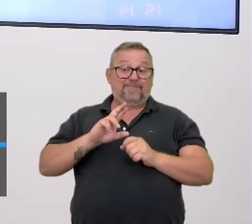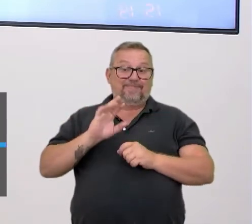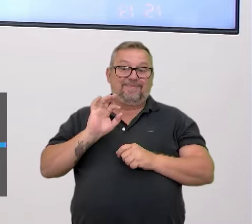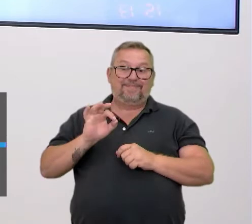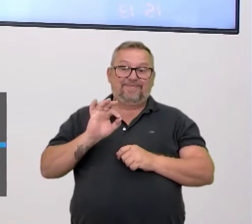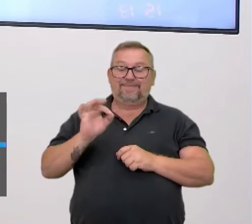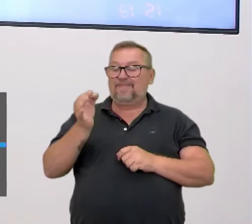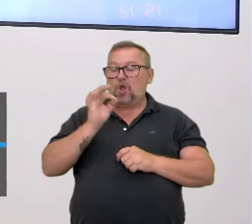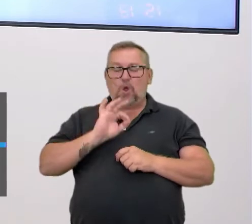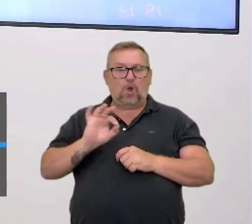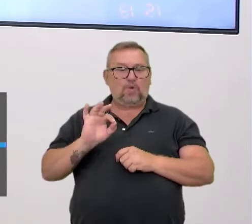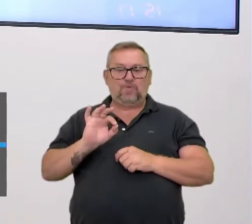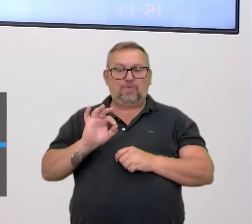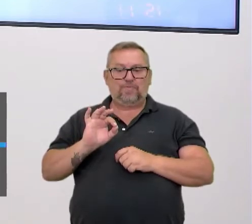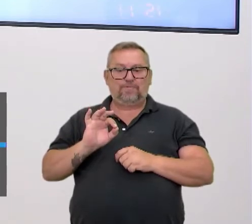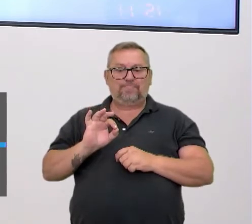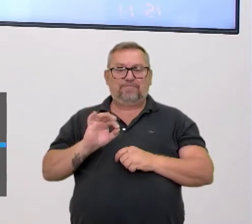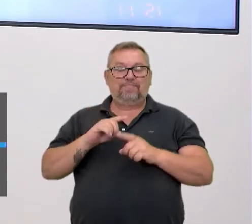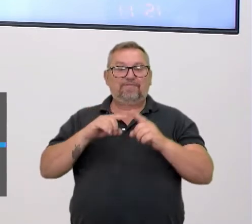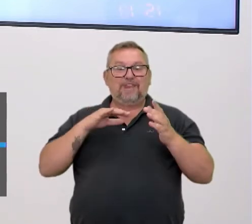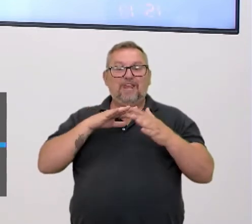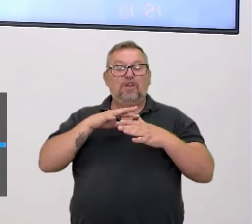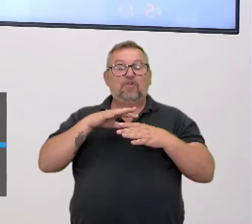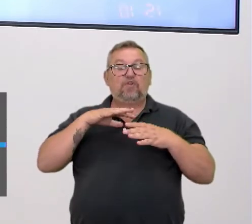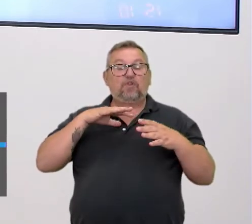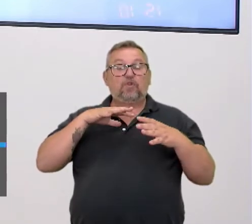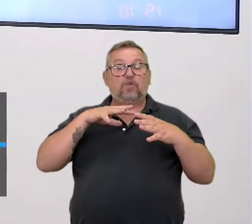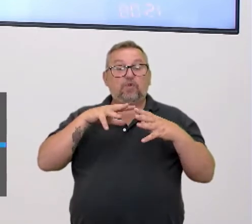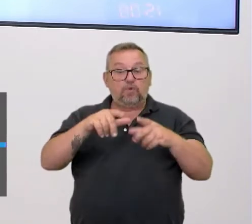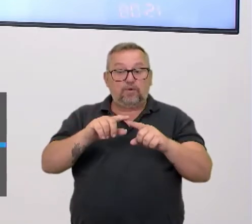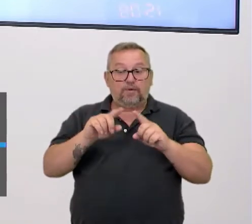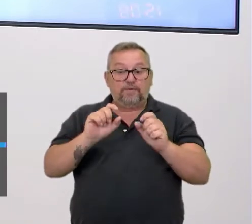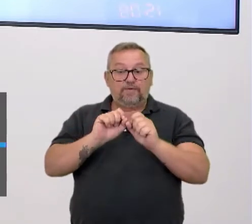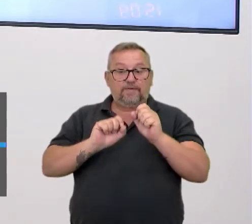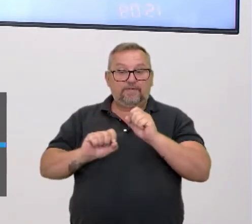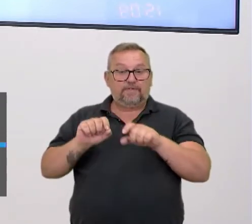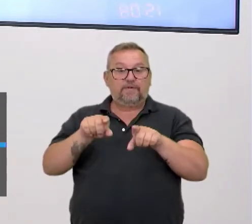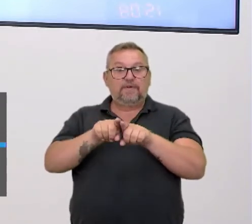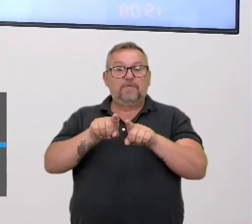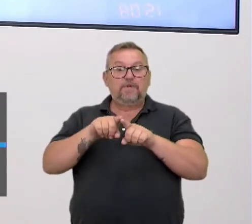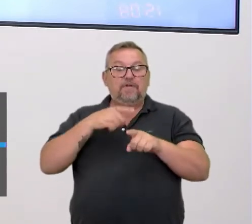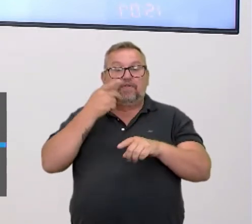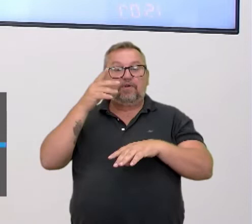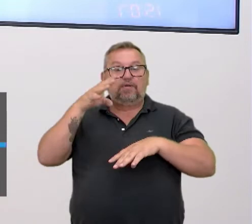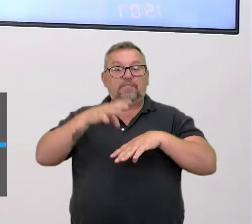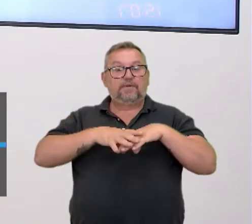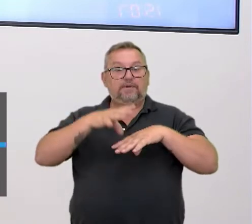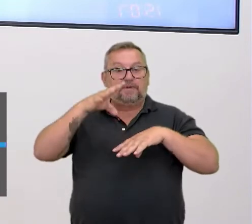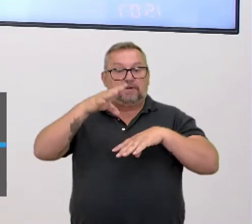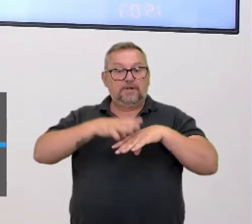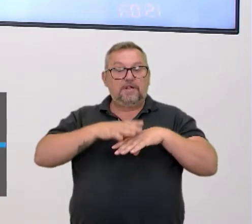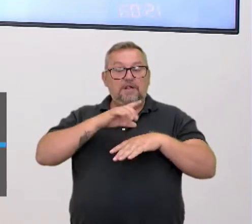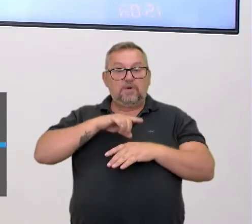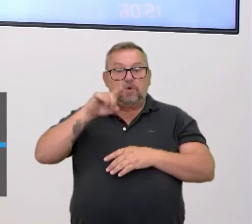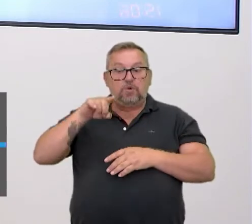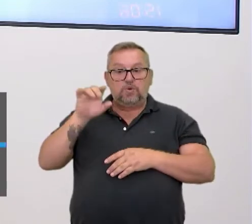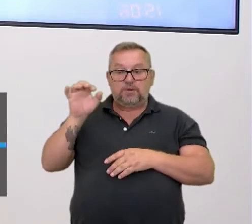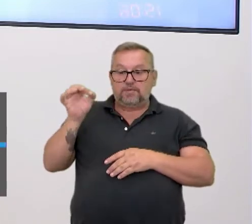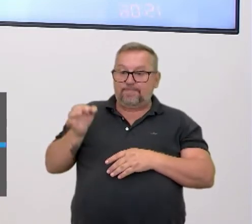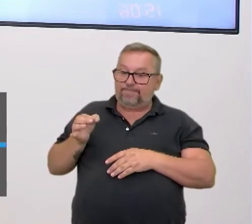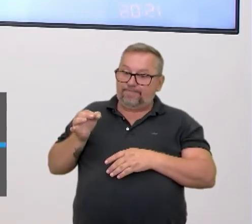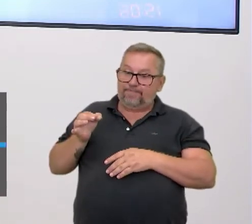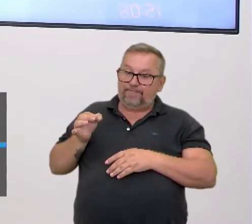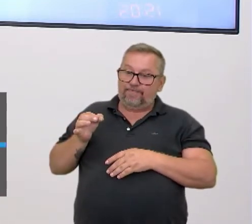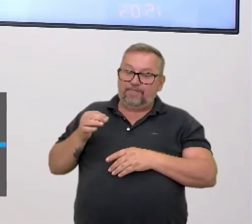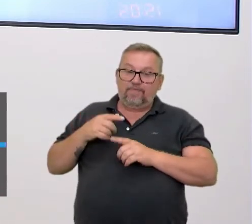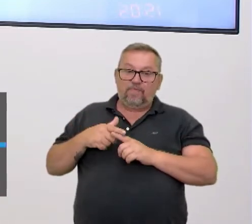esperado é consequência, né, de tudo aquilo que você fez, né? A gente fala que matemática é uma ciência exata, né, porque naturalmente